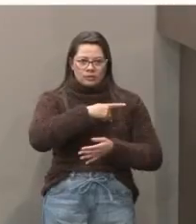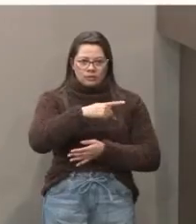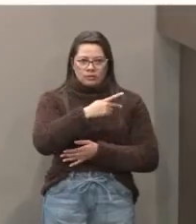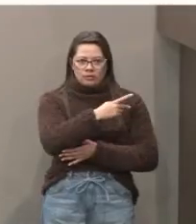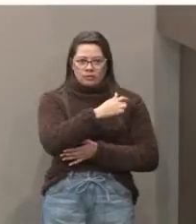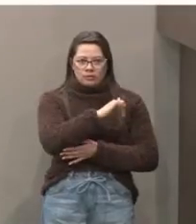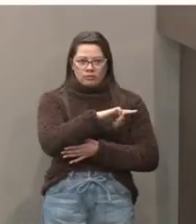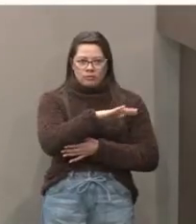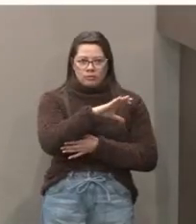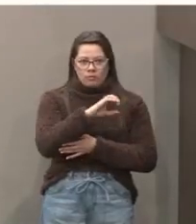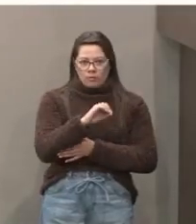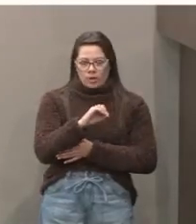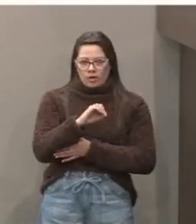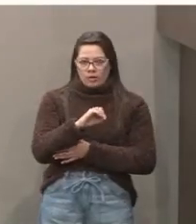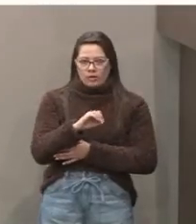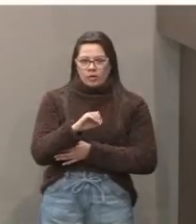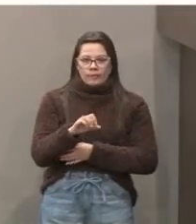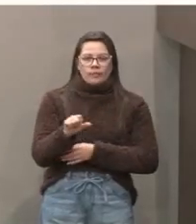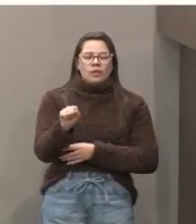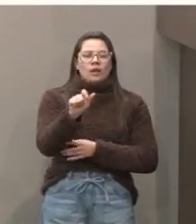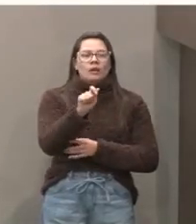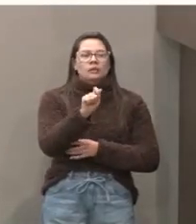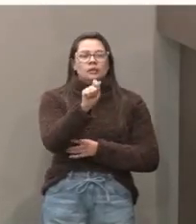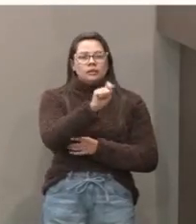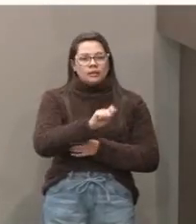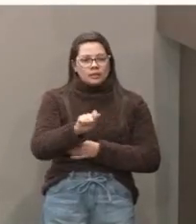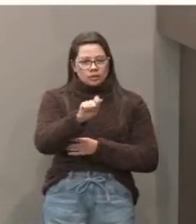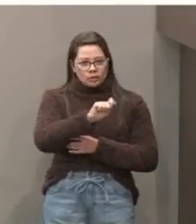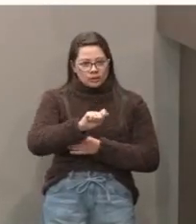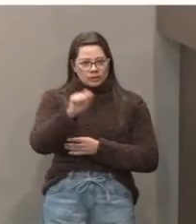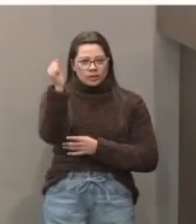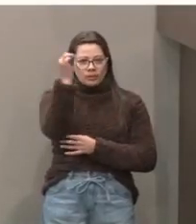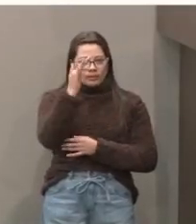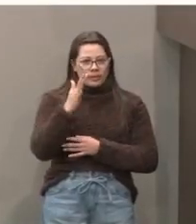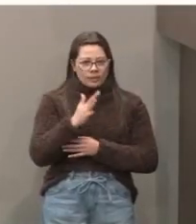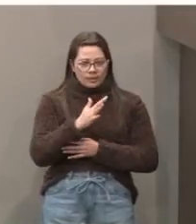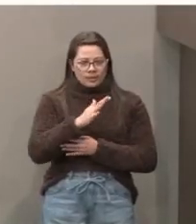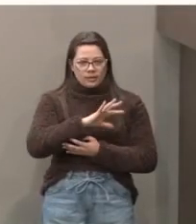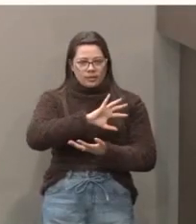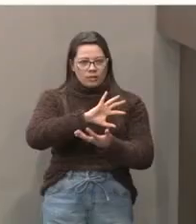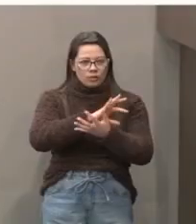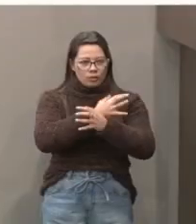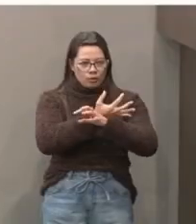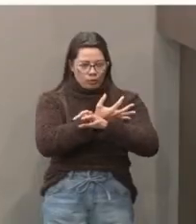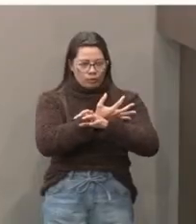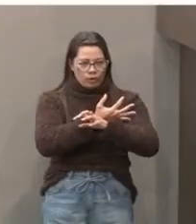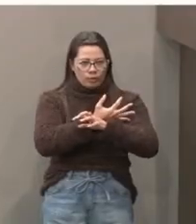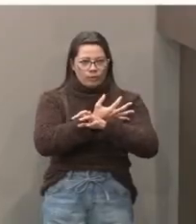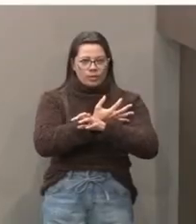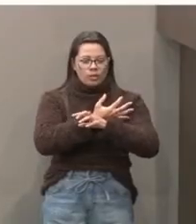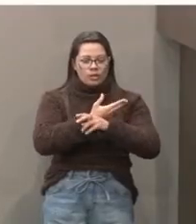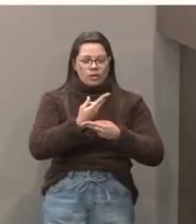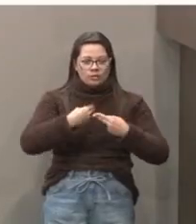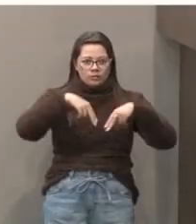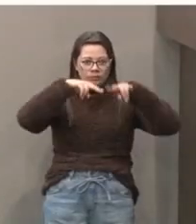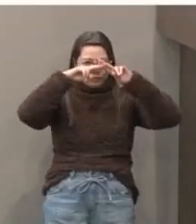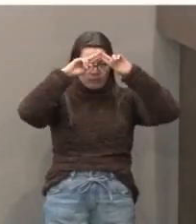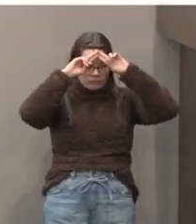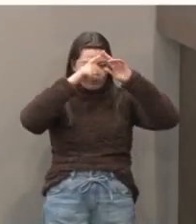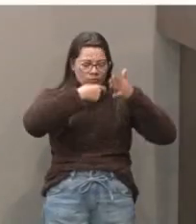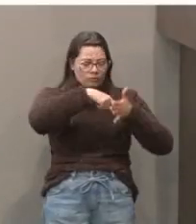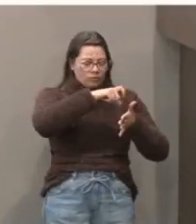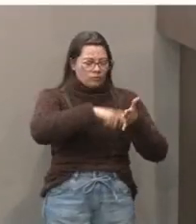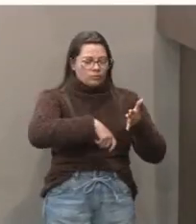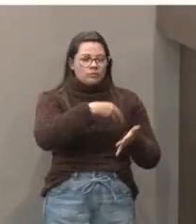Paulo Ferenci, da Sociedade Brasileira de Ortopedia e Traumatologia, assinada pelo presidente